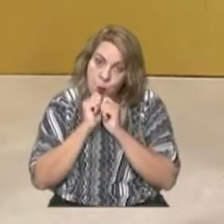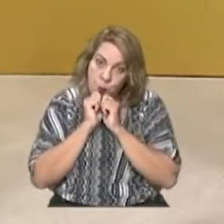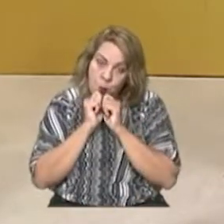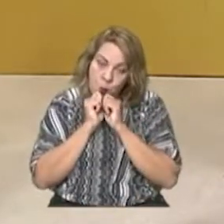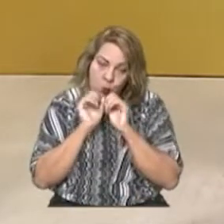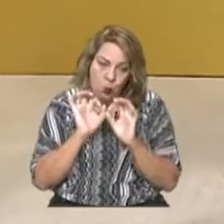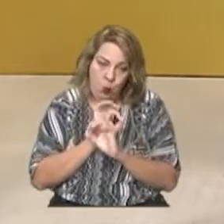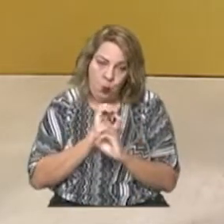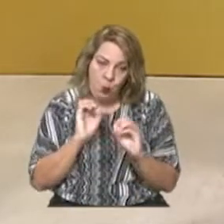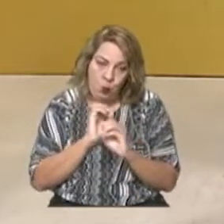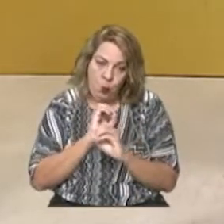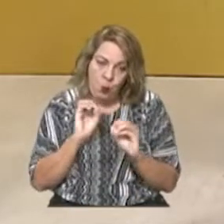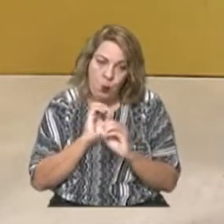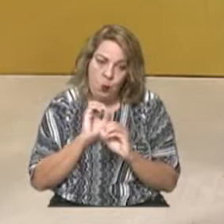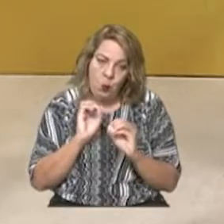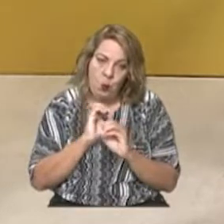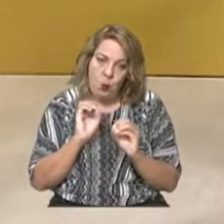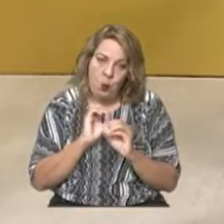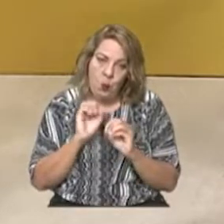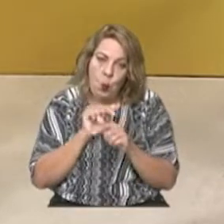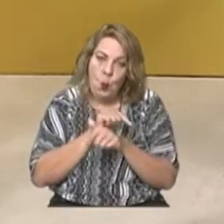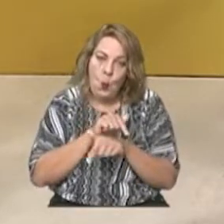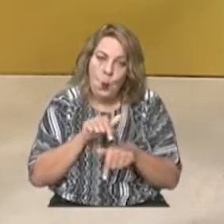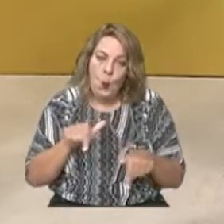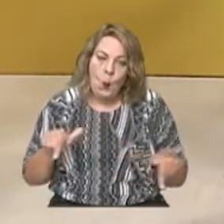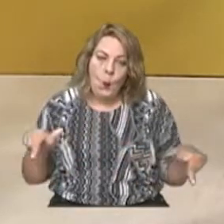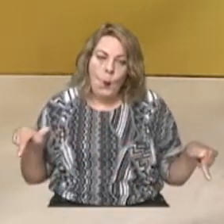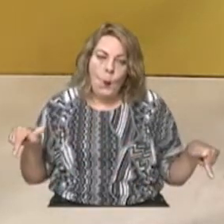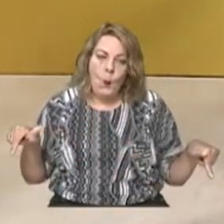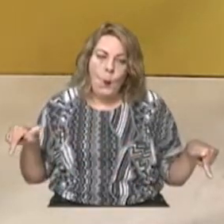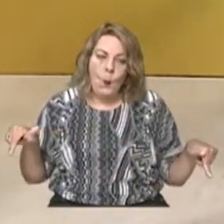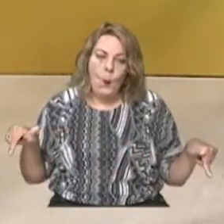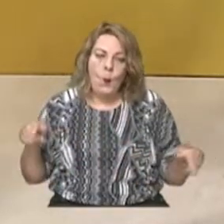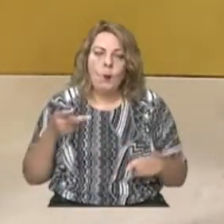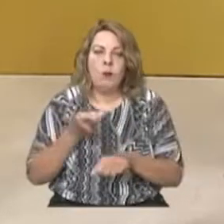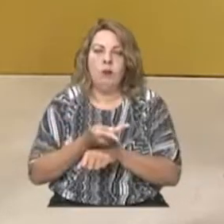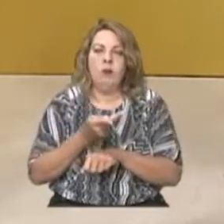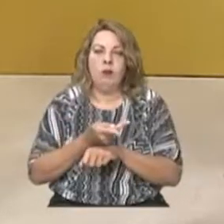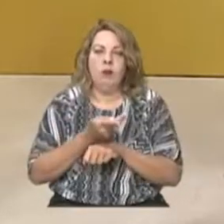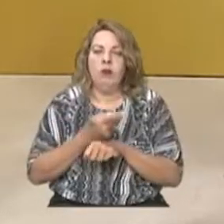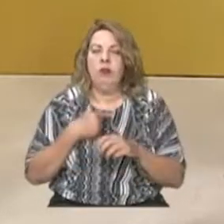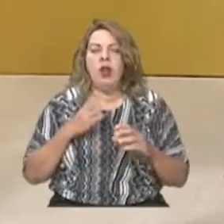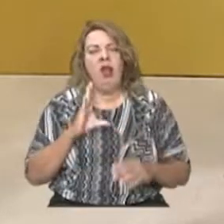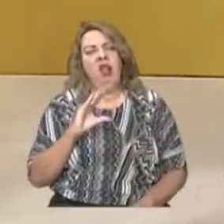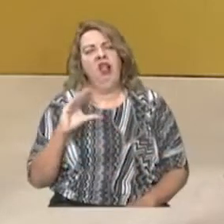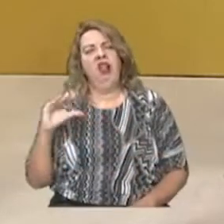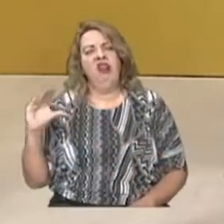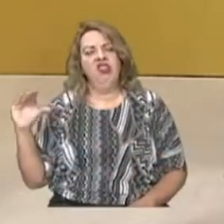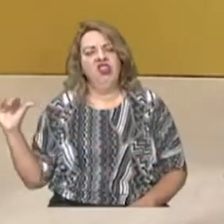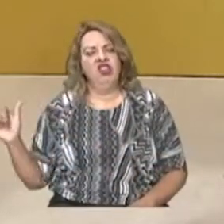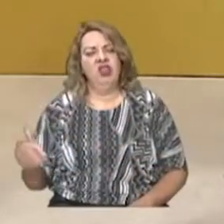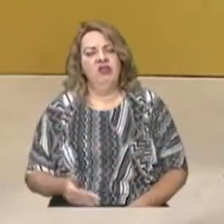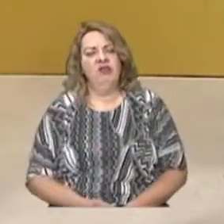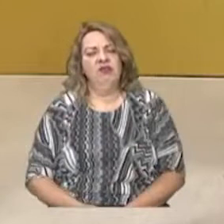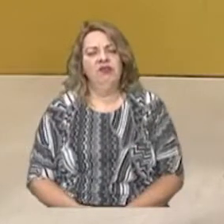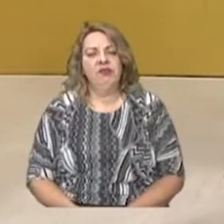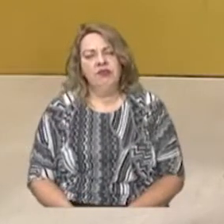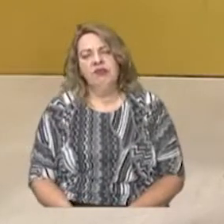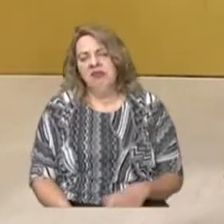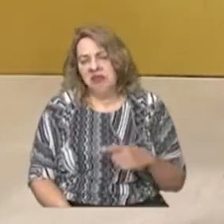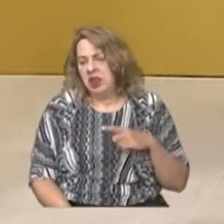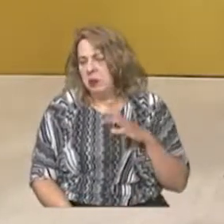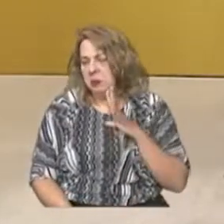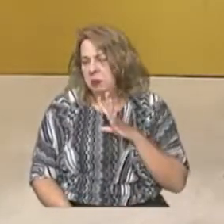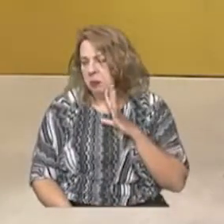nenhuma premiação, né? Até agora tá... Ai, não levei nenhuma premiação. Relaxa, gente, ainda tem muita premiação bacana. Tem